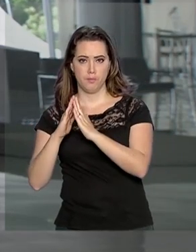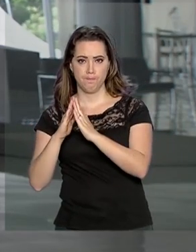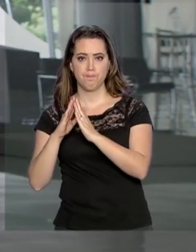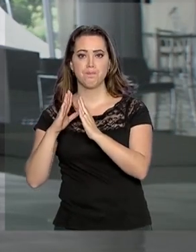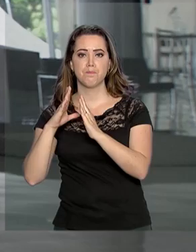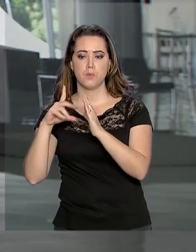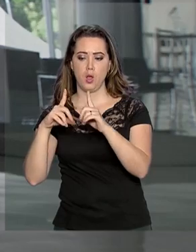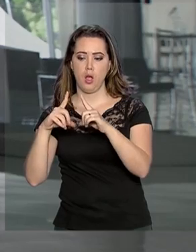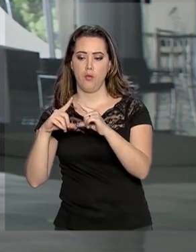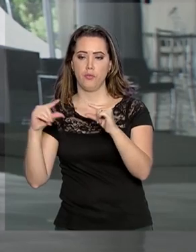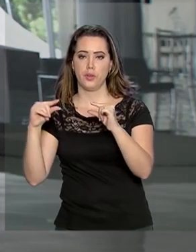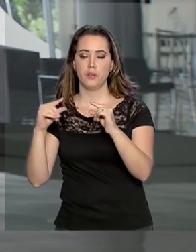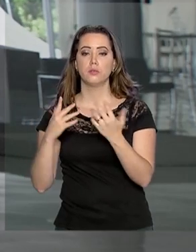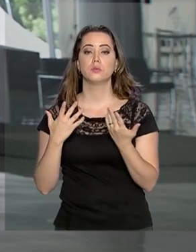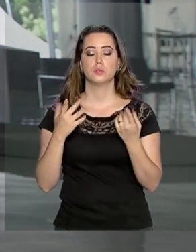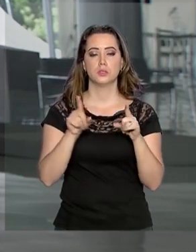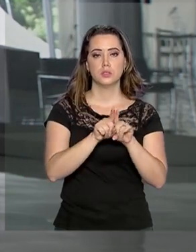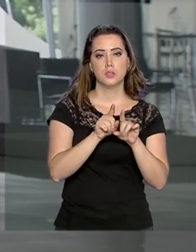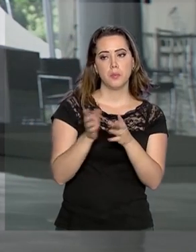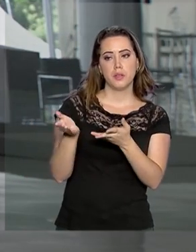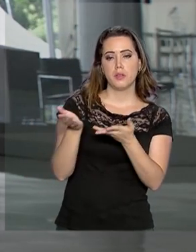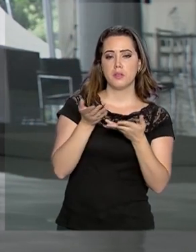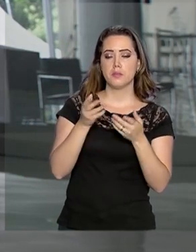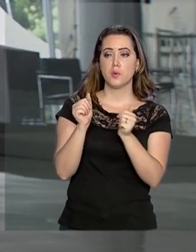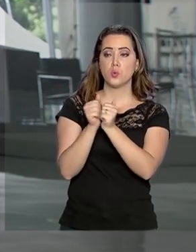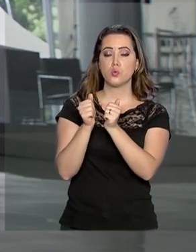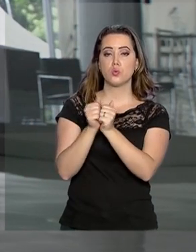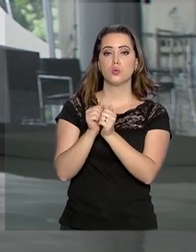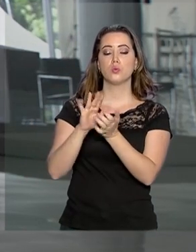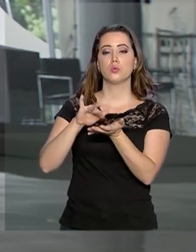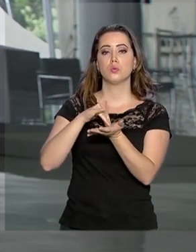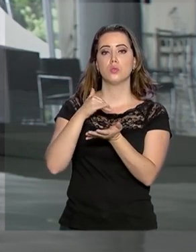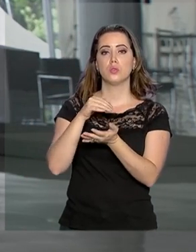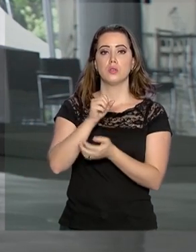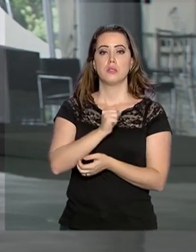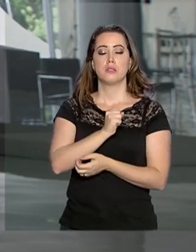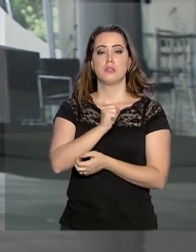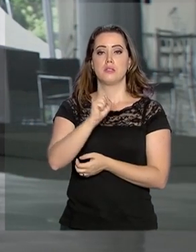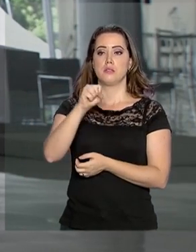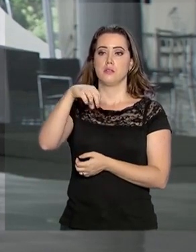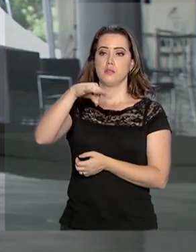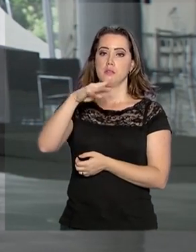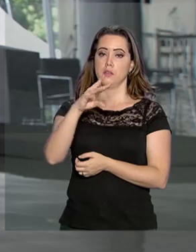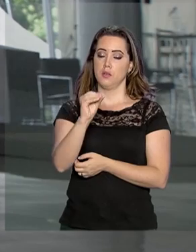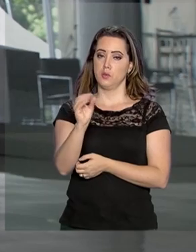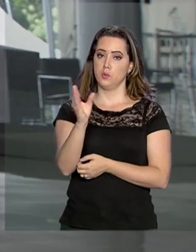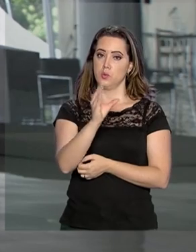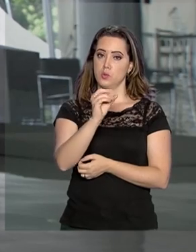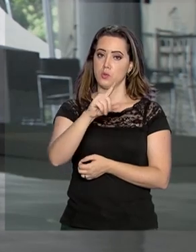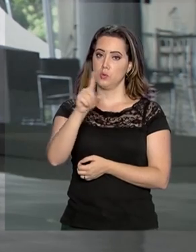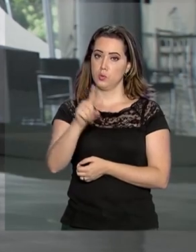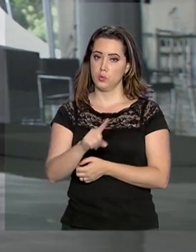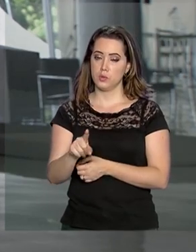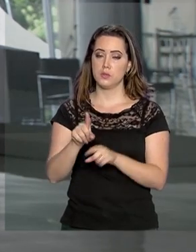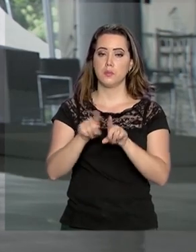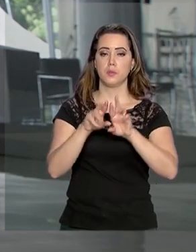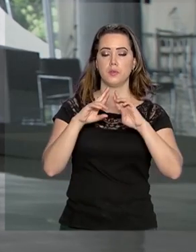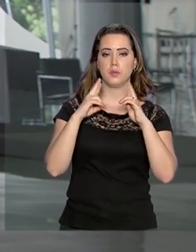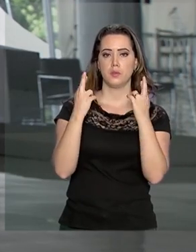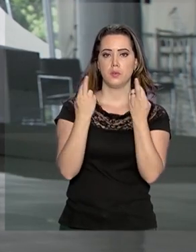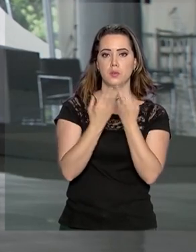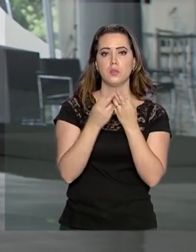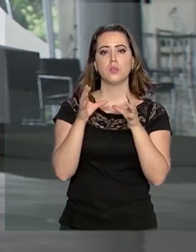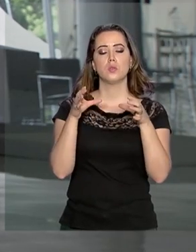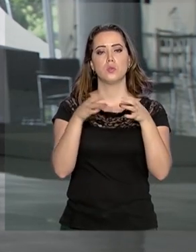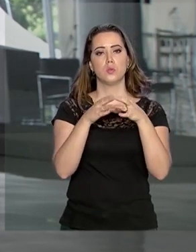recebeu também o ministro chefe da secretaria de governo General Santos Cruz quem também esteve reunido com Jair bolsonaro lá